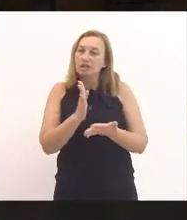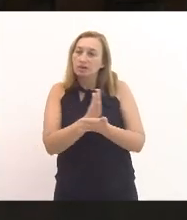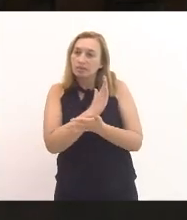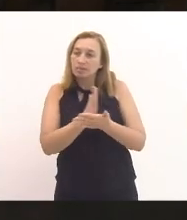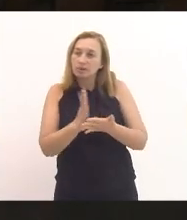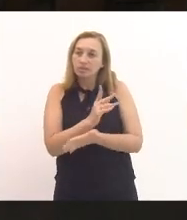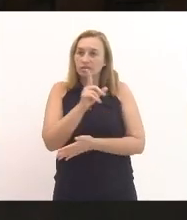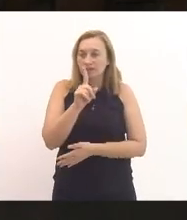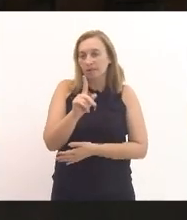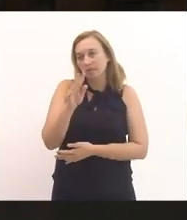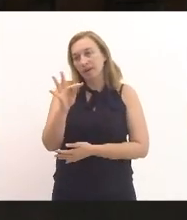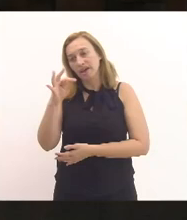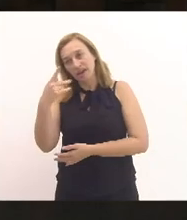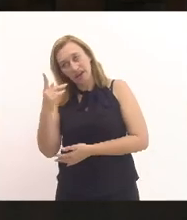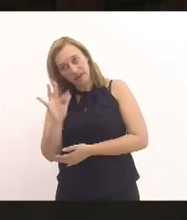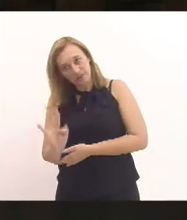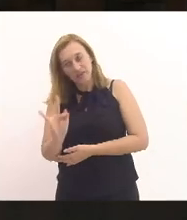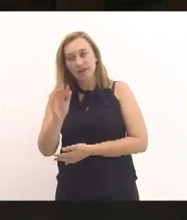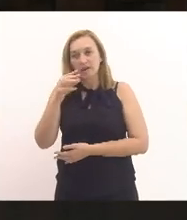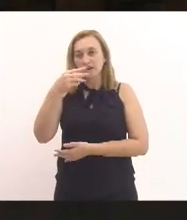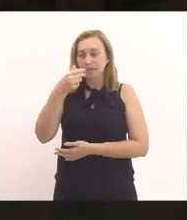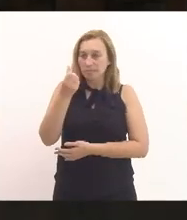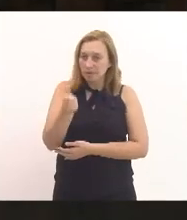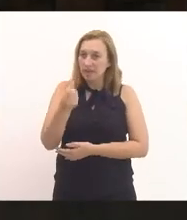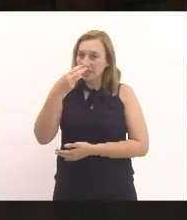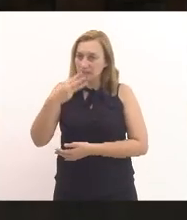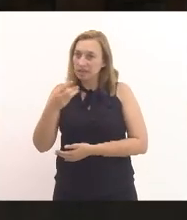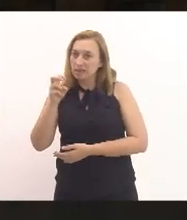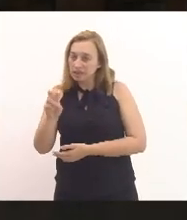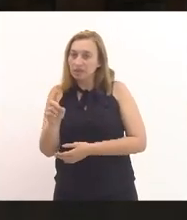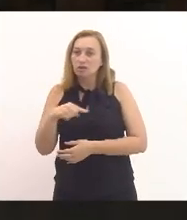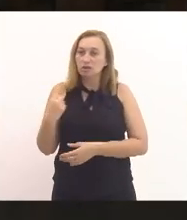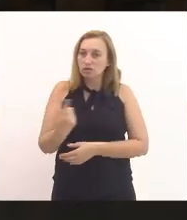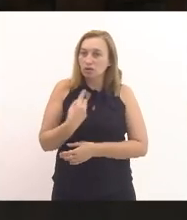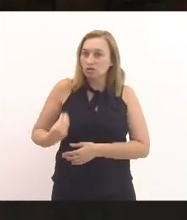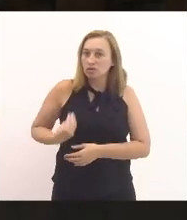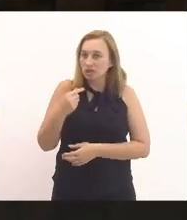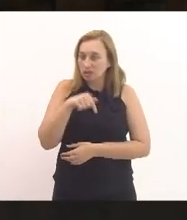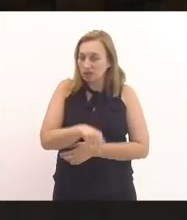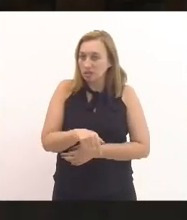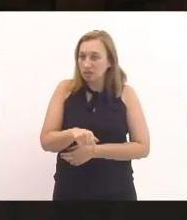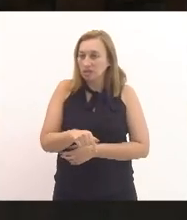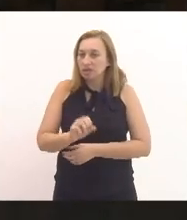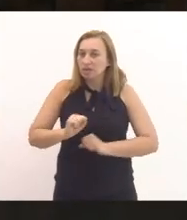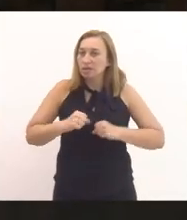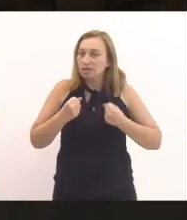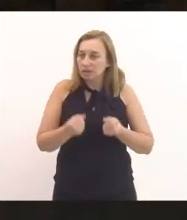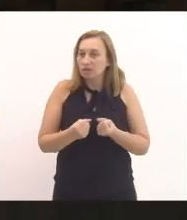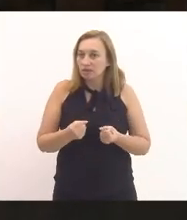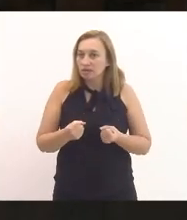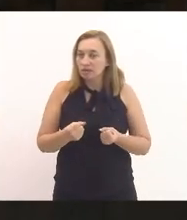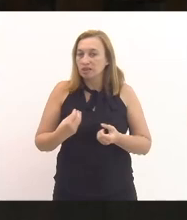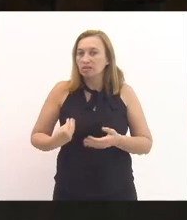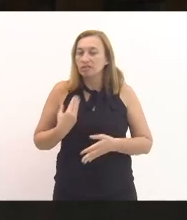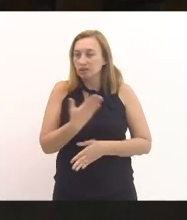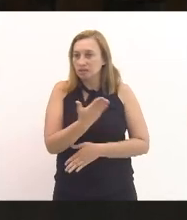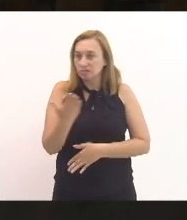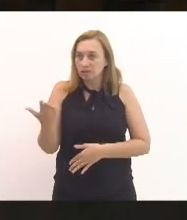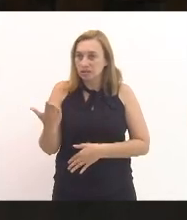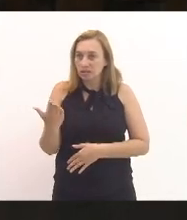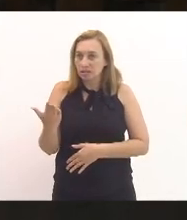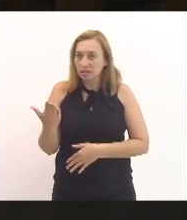da dpf 635 apesar da perseguição nós estamos aqui para defender os naquilo que for